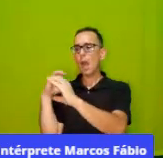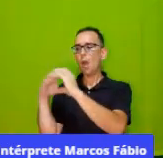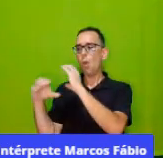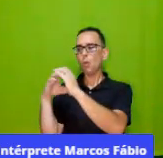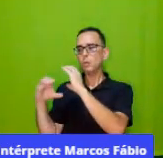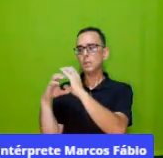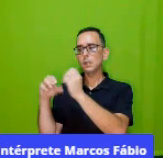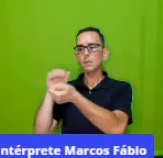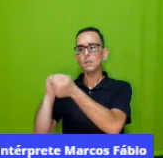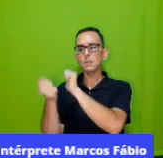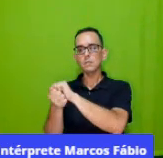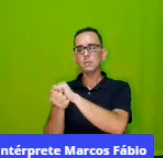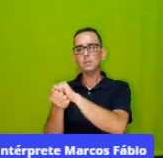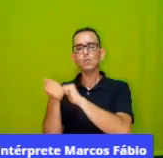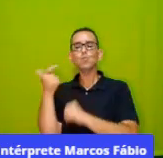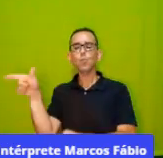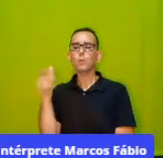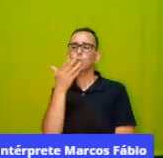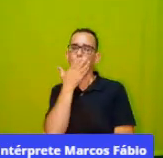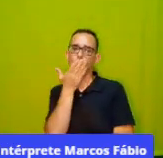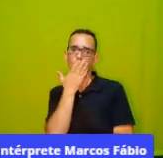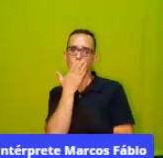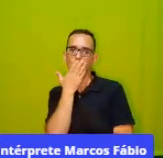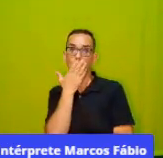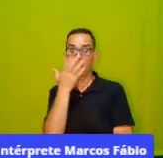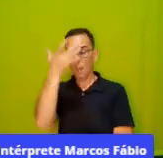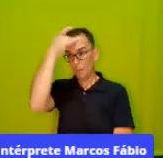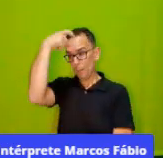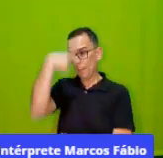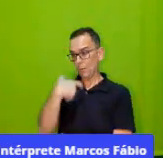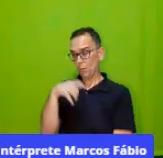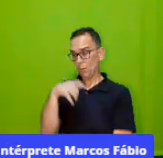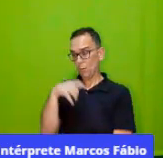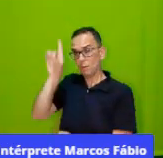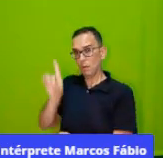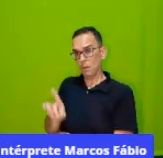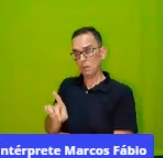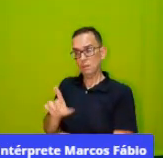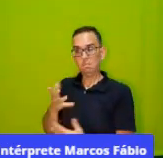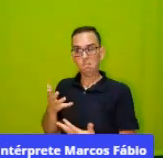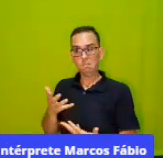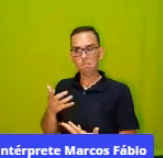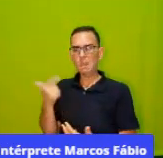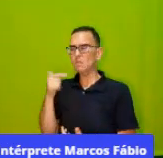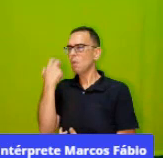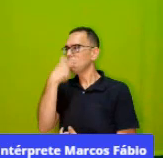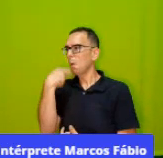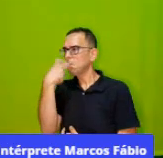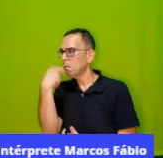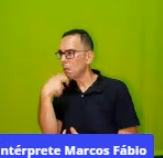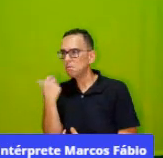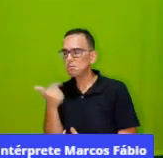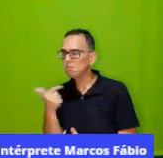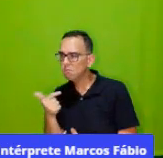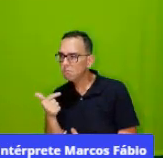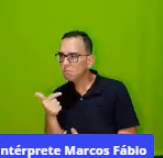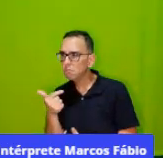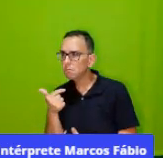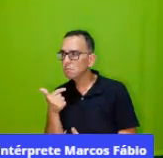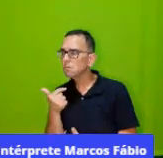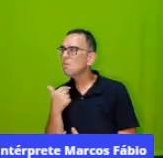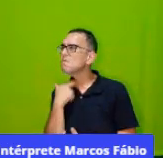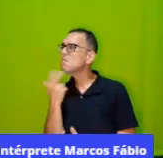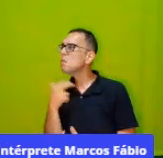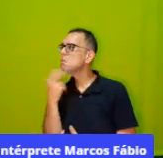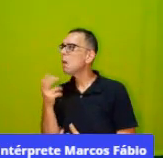e alternativa. Então, quando a gente tem uma pessoa com deficiência que não oraliza, que ela não é verbal, então